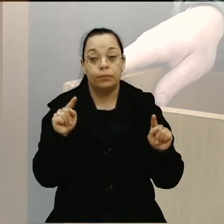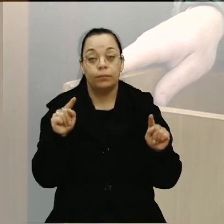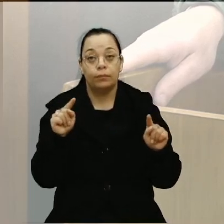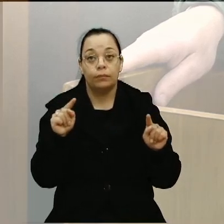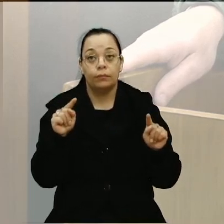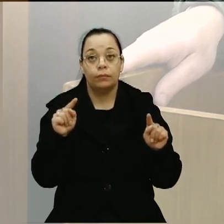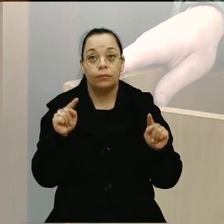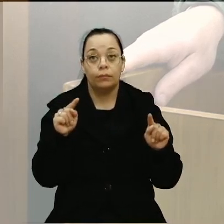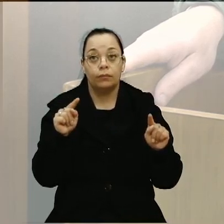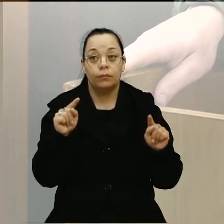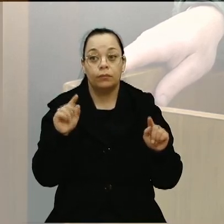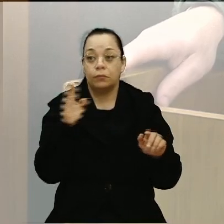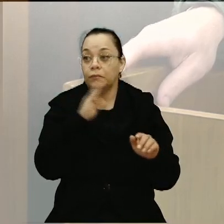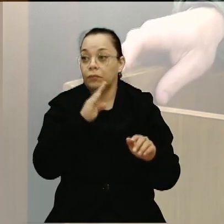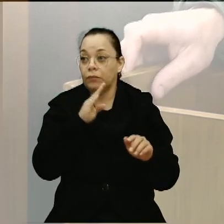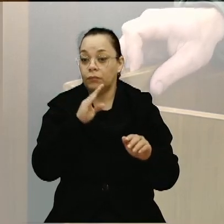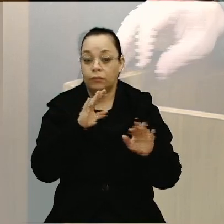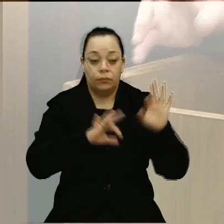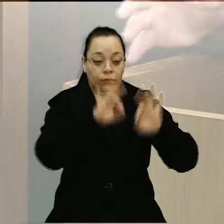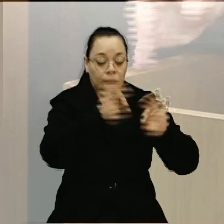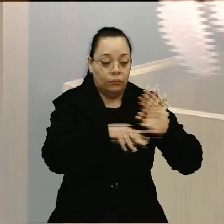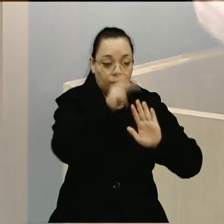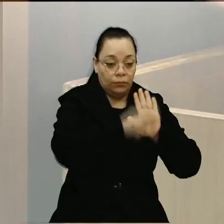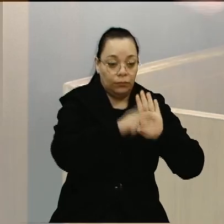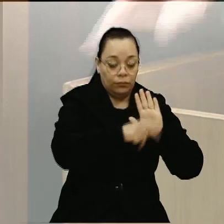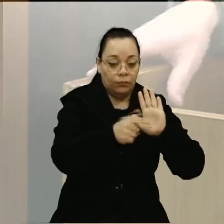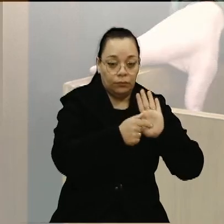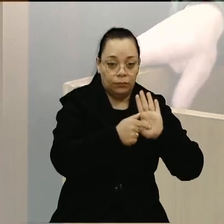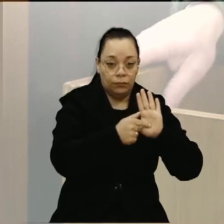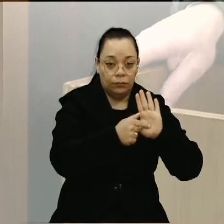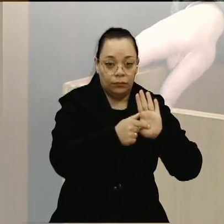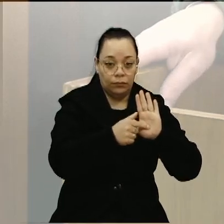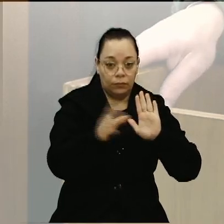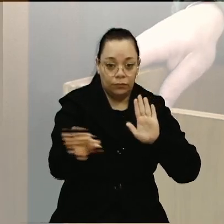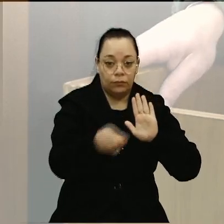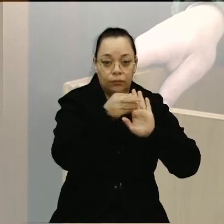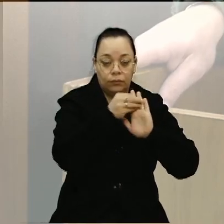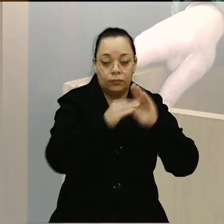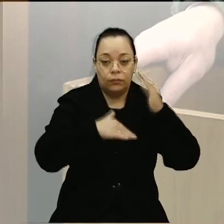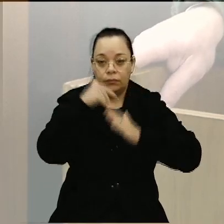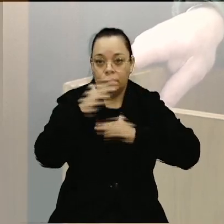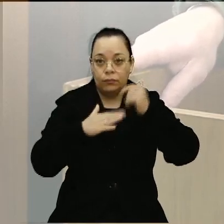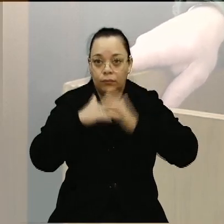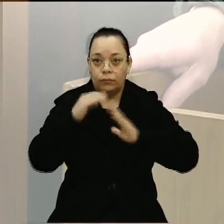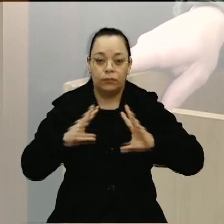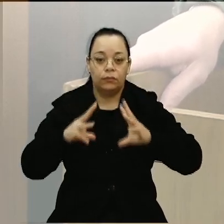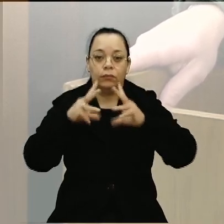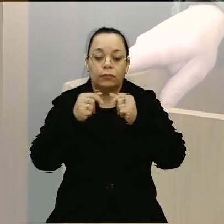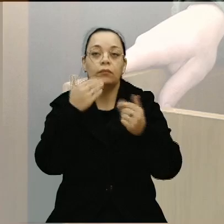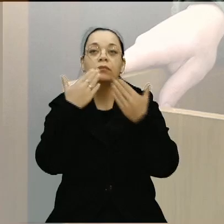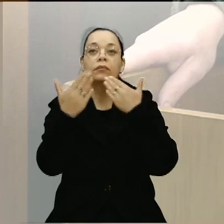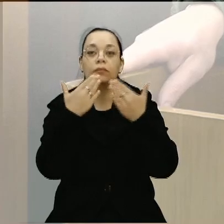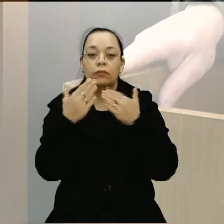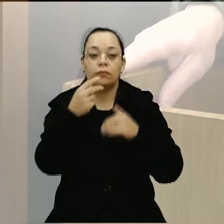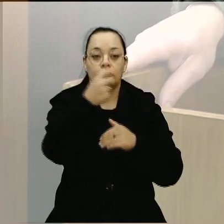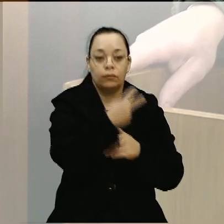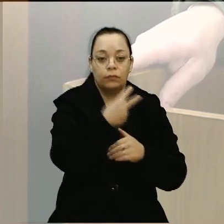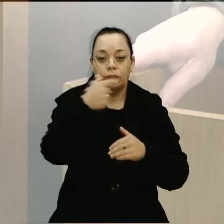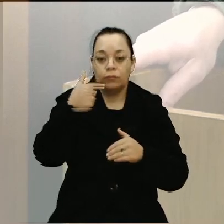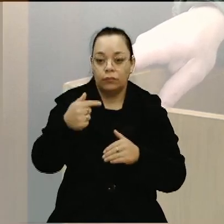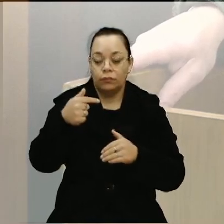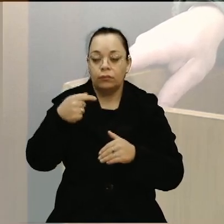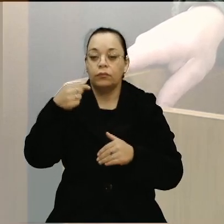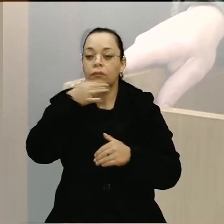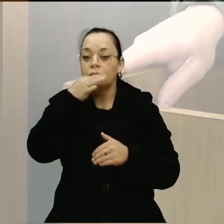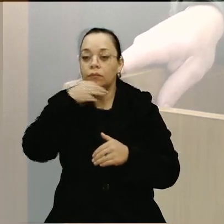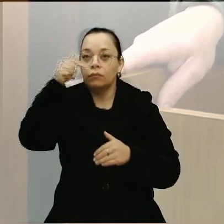mas de imediato, assim que o programa foi realmente colocado em prática com todas as dúvidas, no dia 27, o município